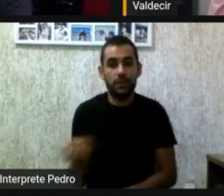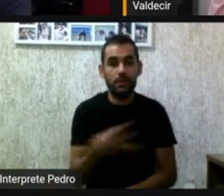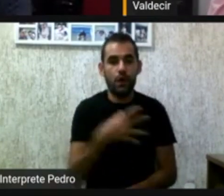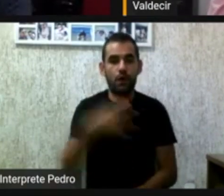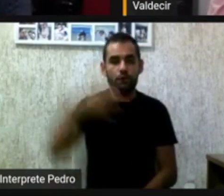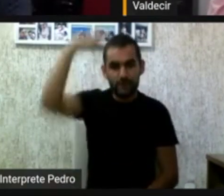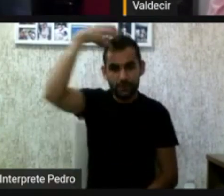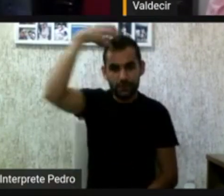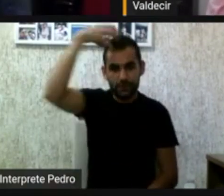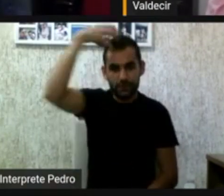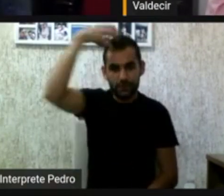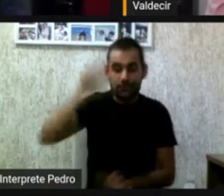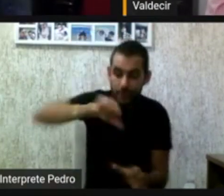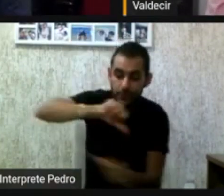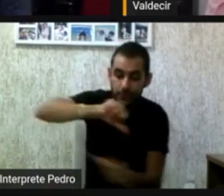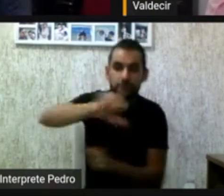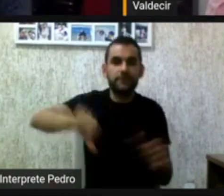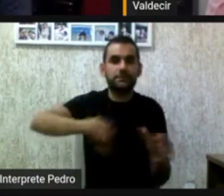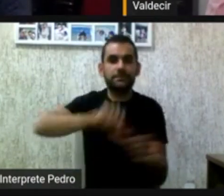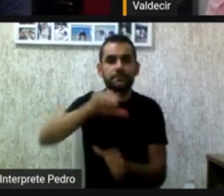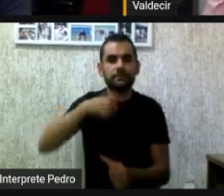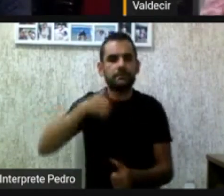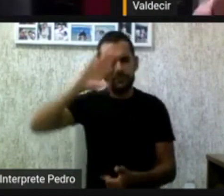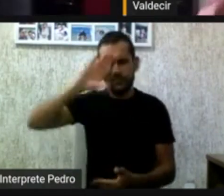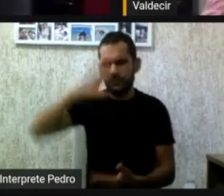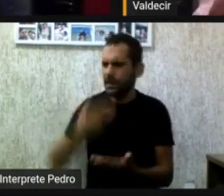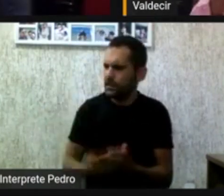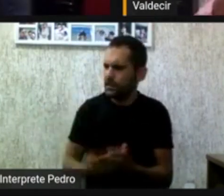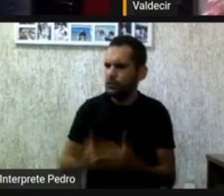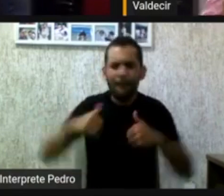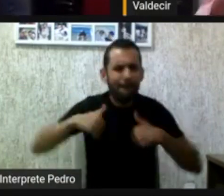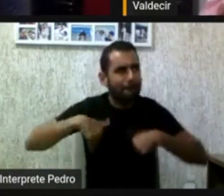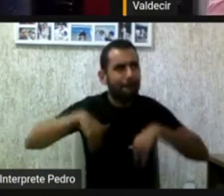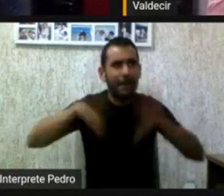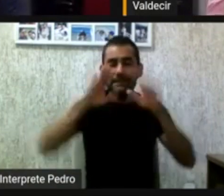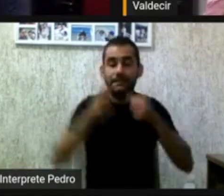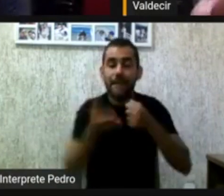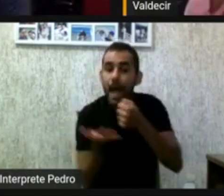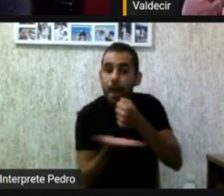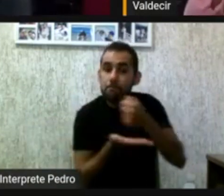uma São João del Rei transformada. E acredito muito que